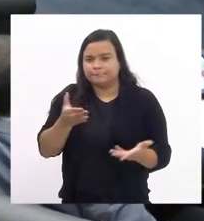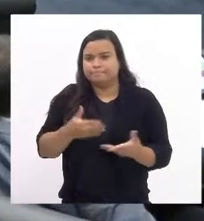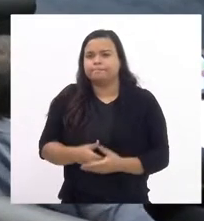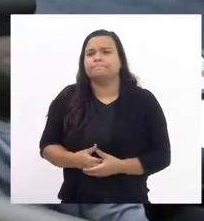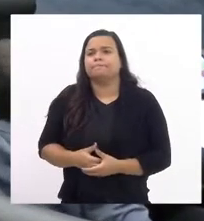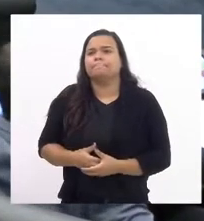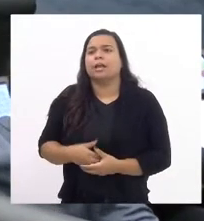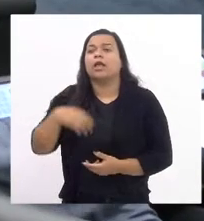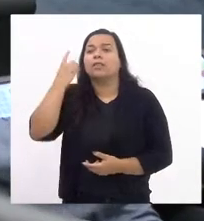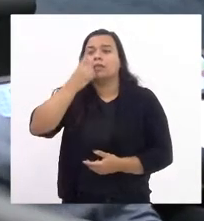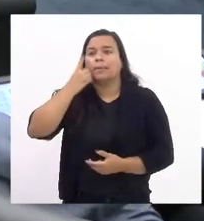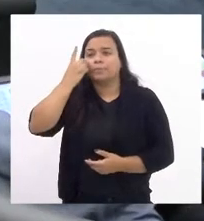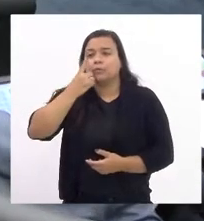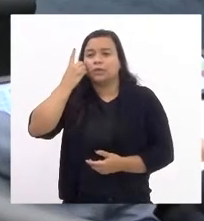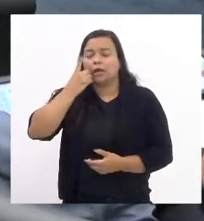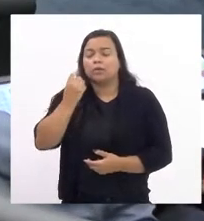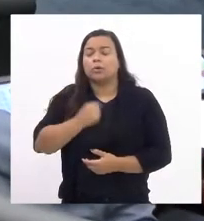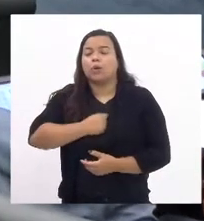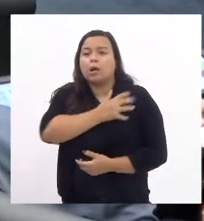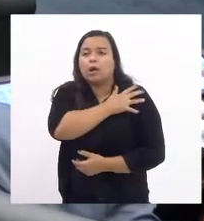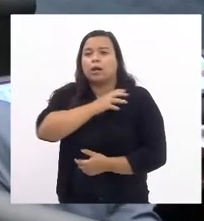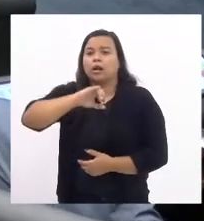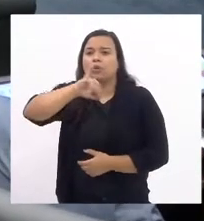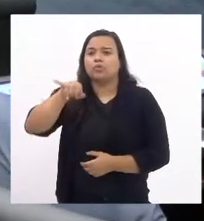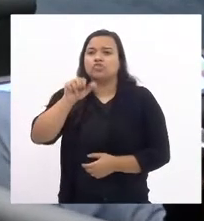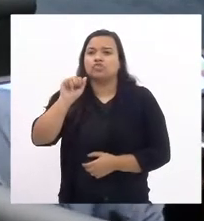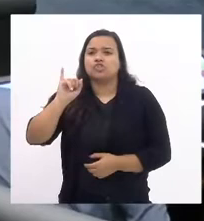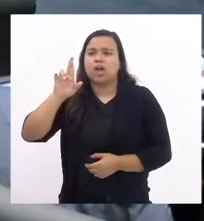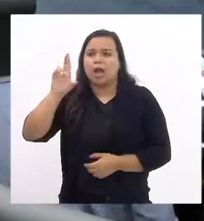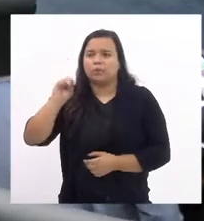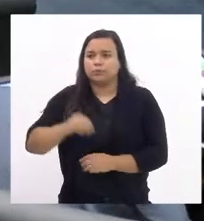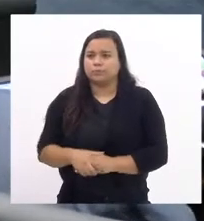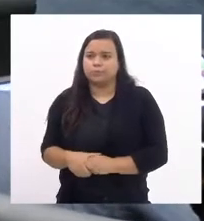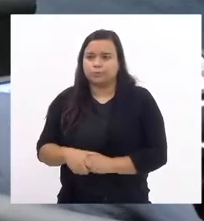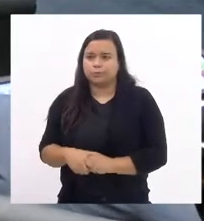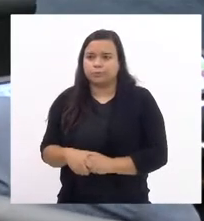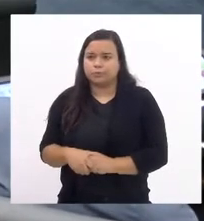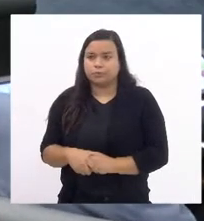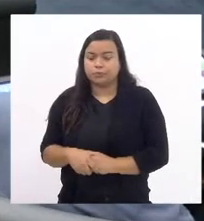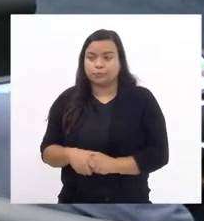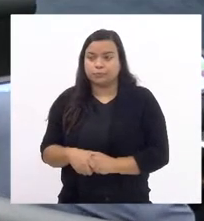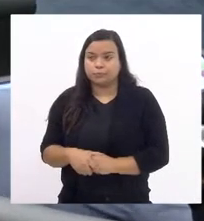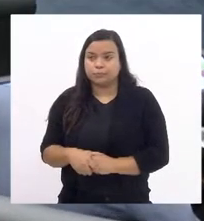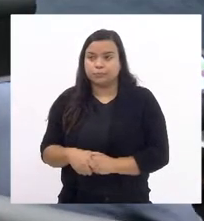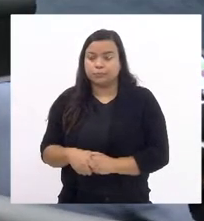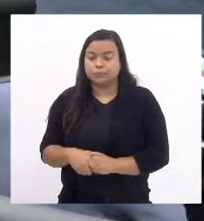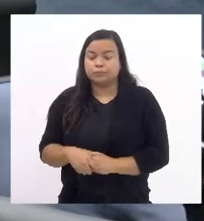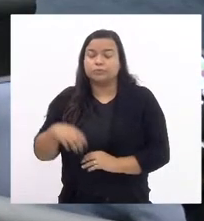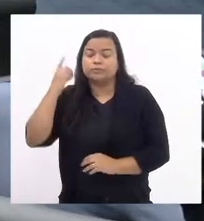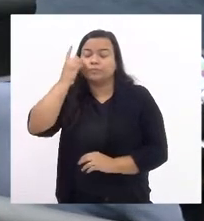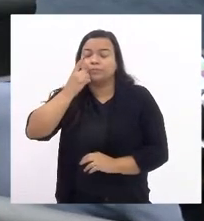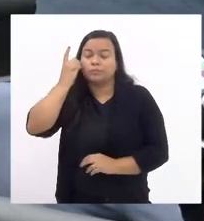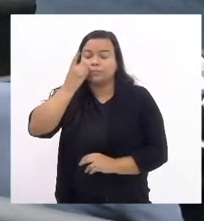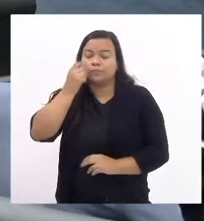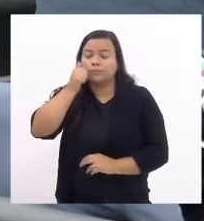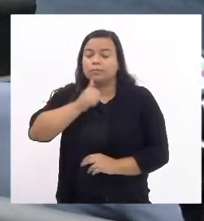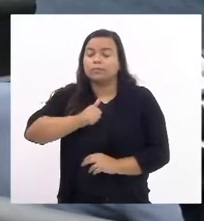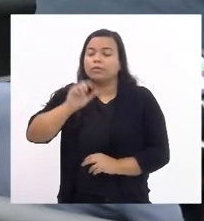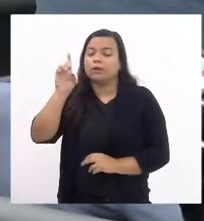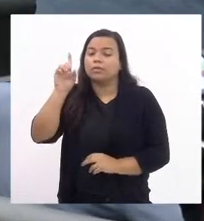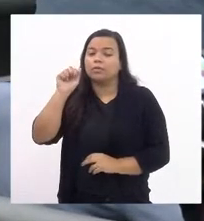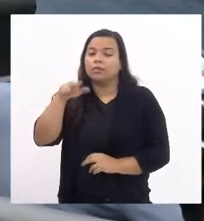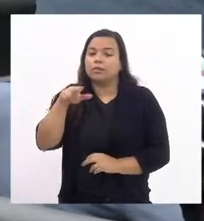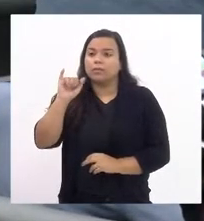Deputado Coronel Jairo. Deputado Coronel Jairo. Deputada Dani